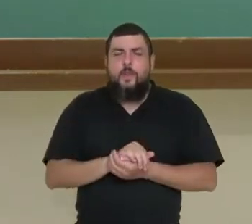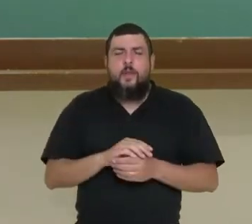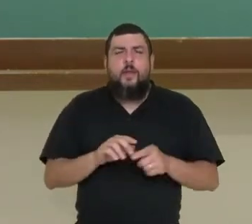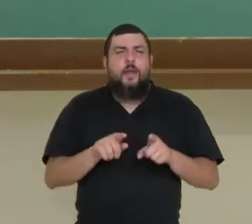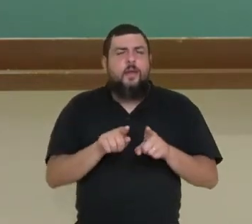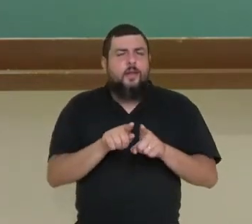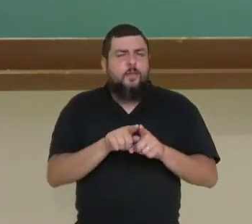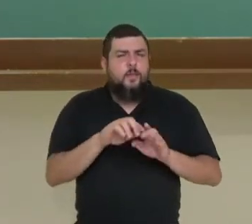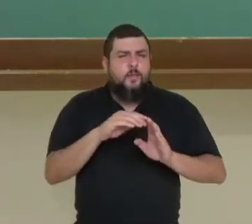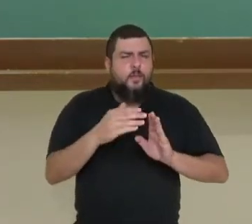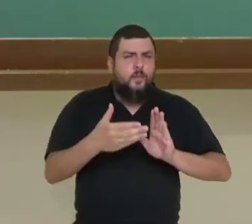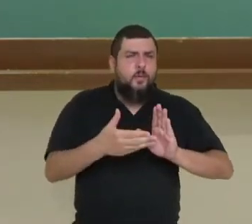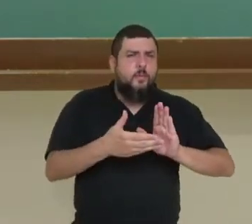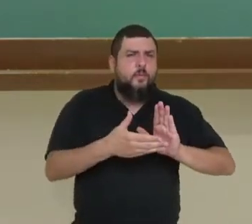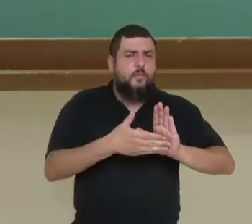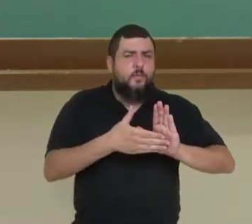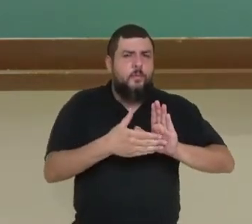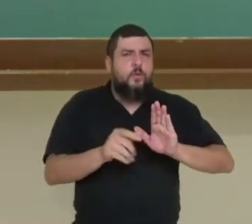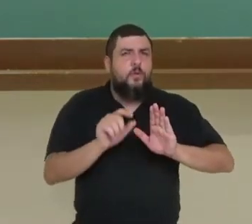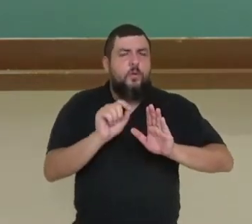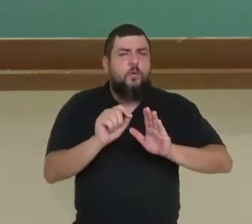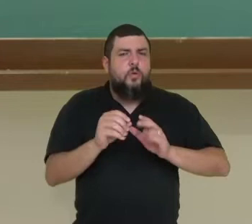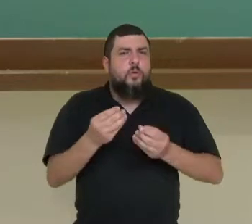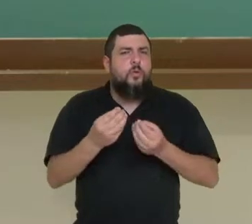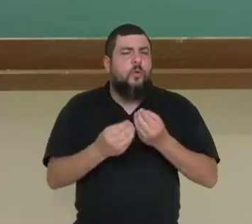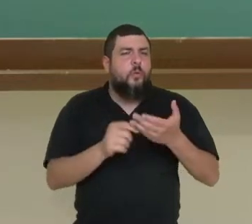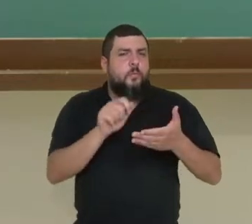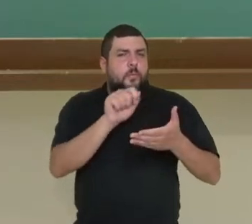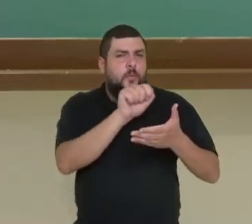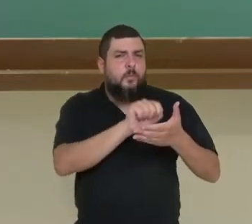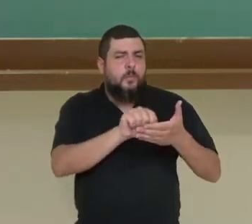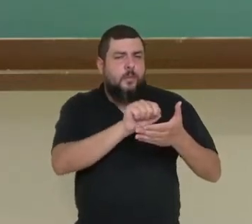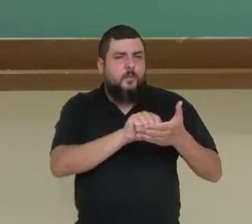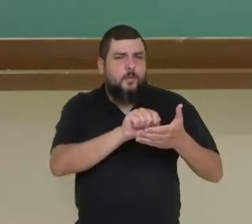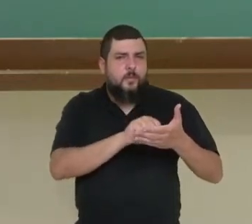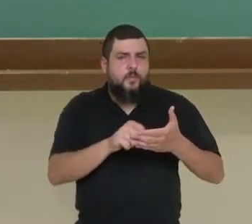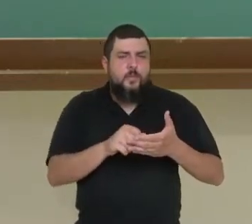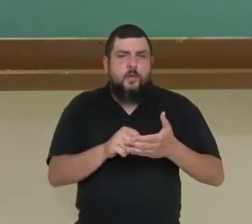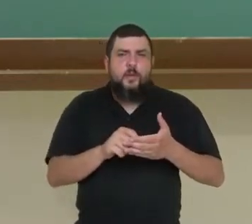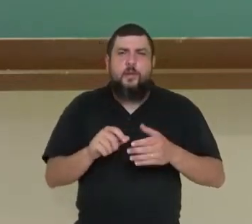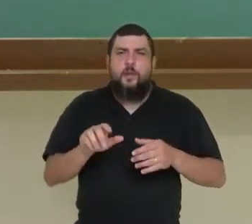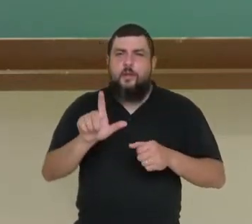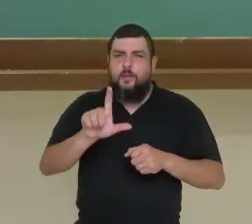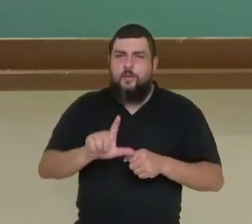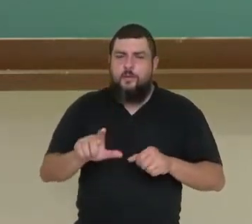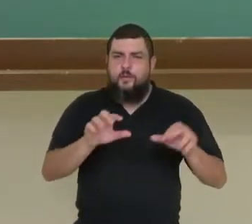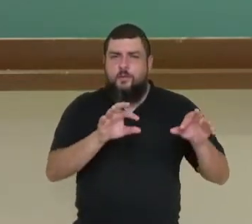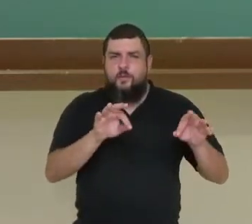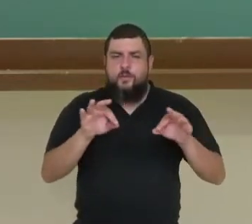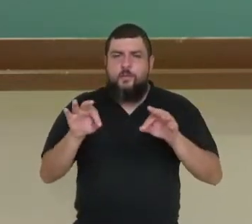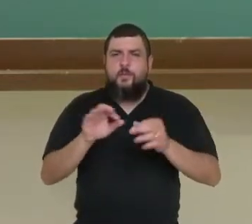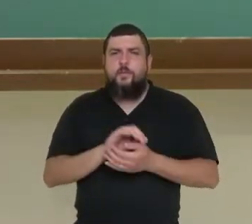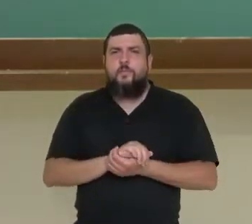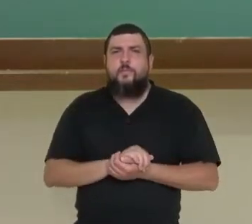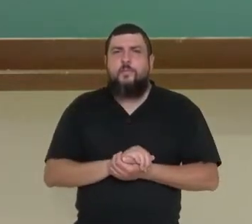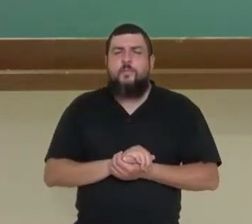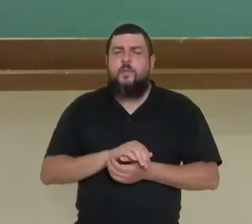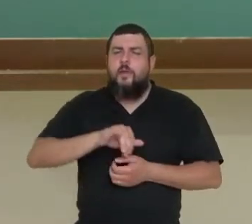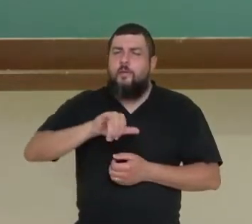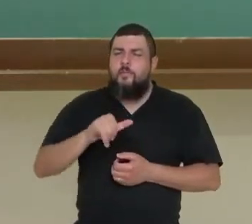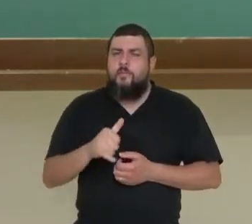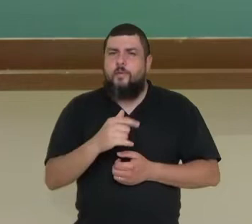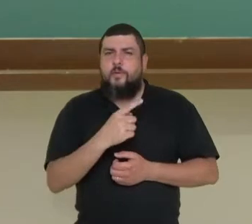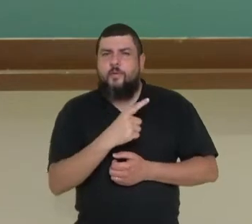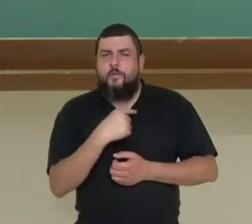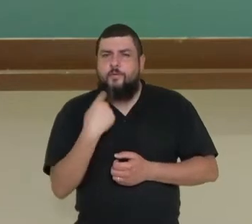uma proposta aí de produção de um cordel. Quem sabe assim a gente deixa despertar a nossa criatividade, além